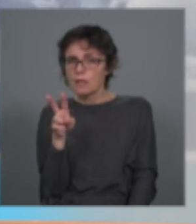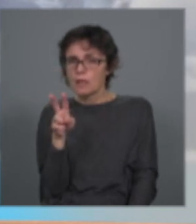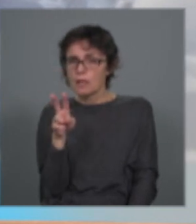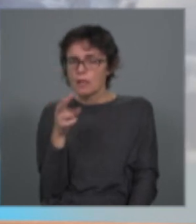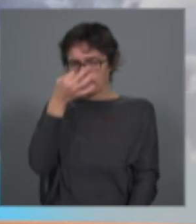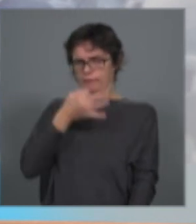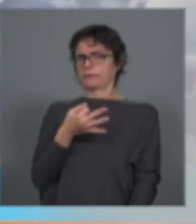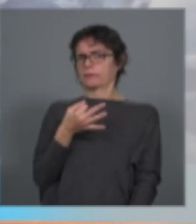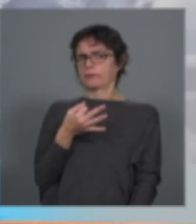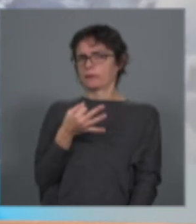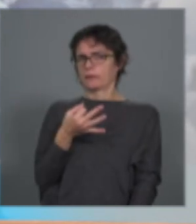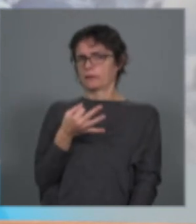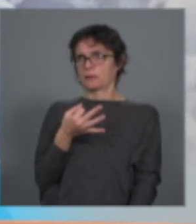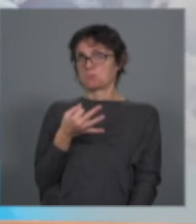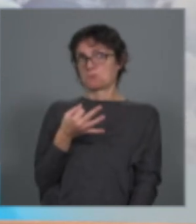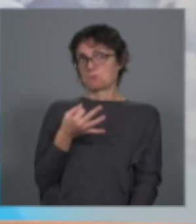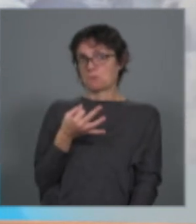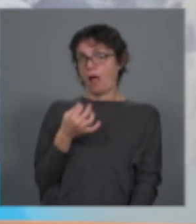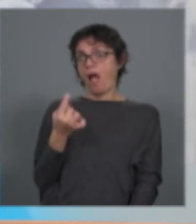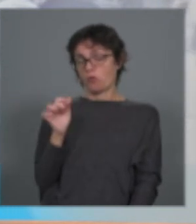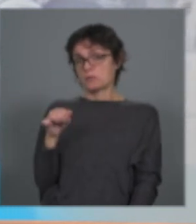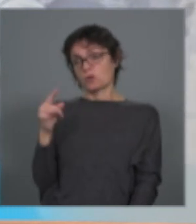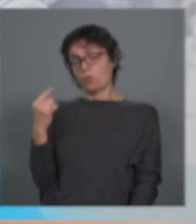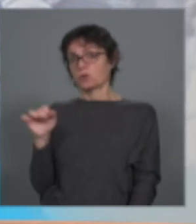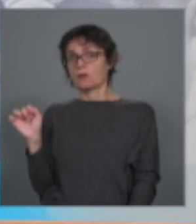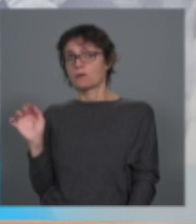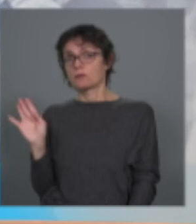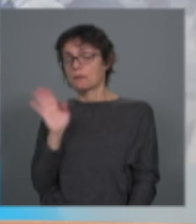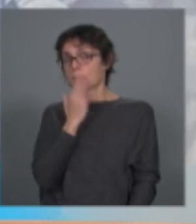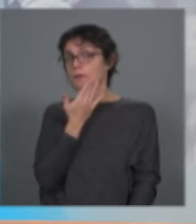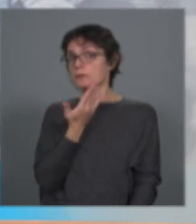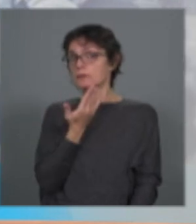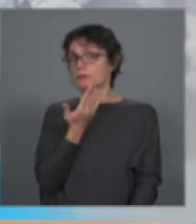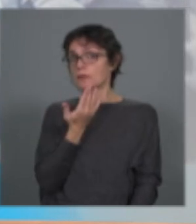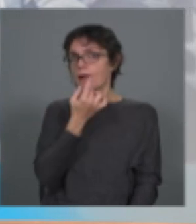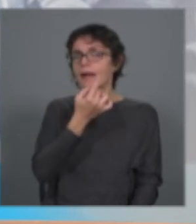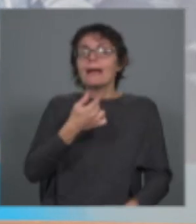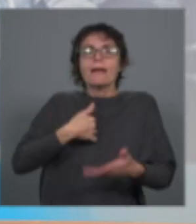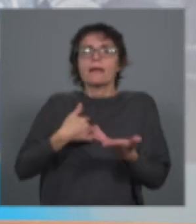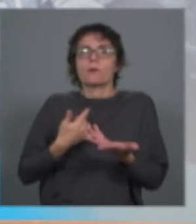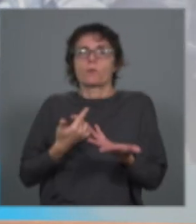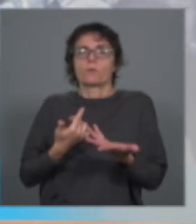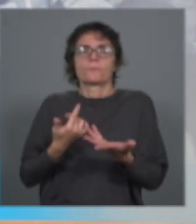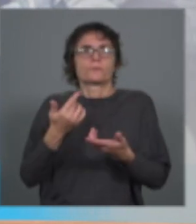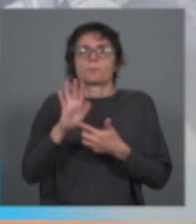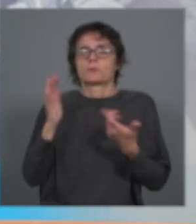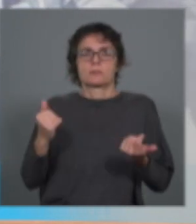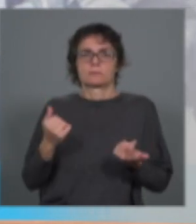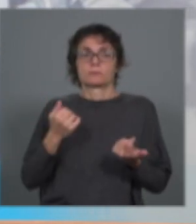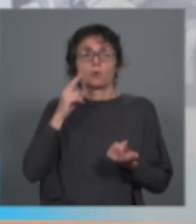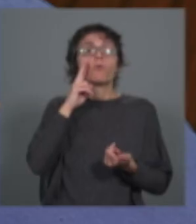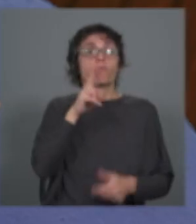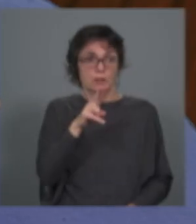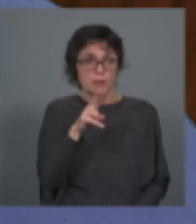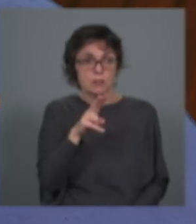Reparem como se andou a ensinar as pessoas de uma forma profundamente errada. Eu não acredito naquilo que vejo. Aquilo que eu vejo eu